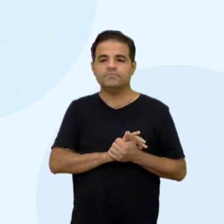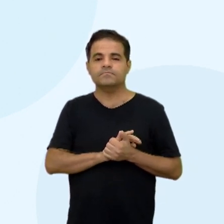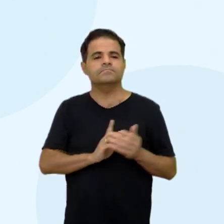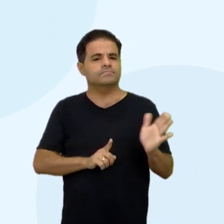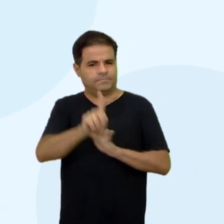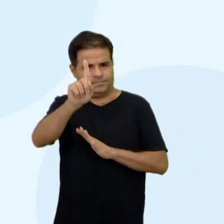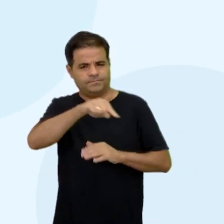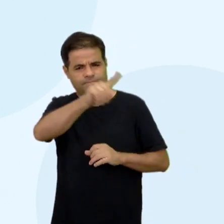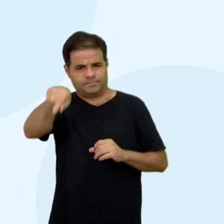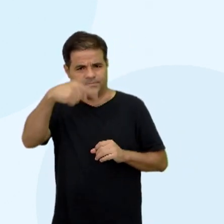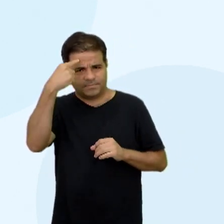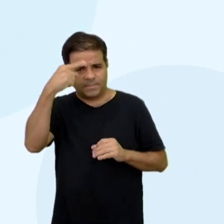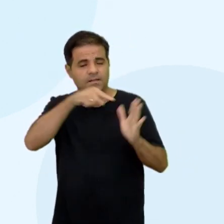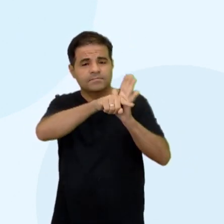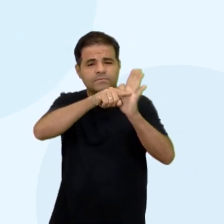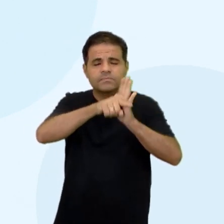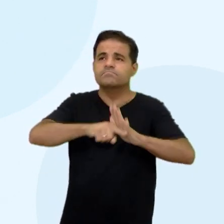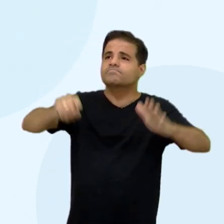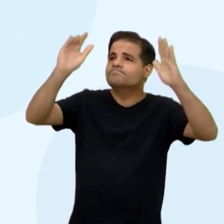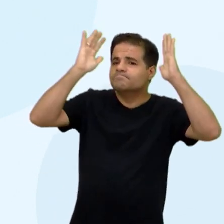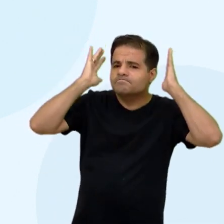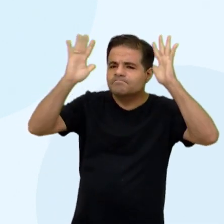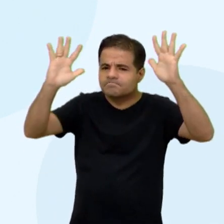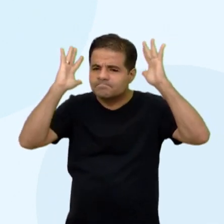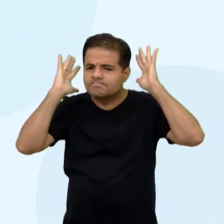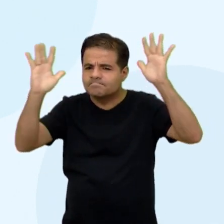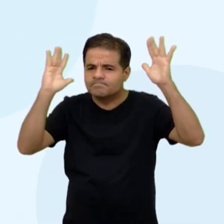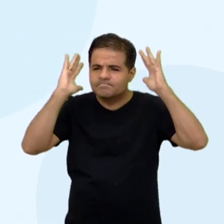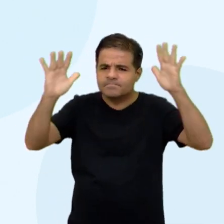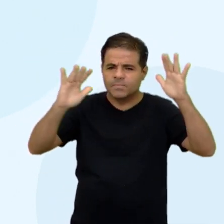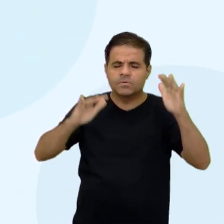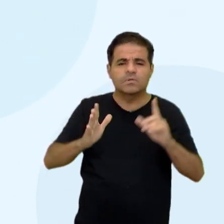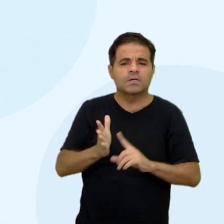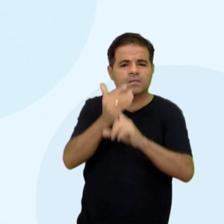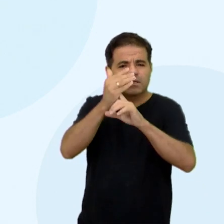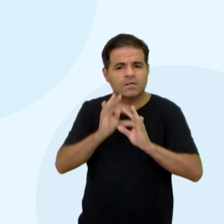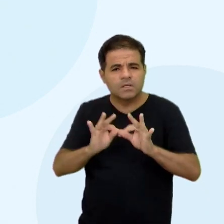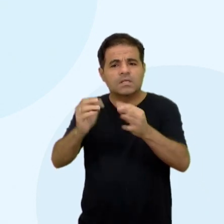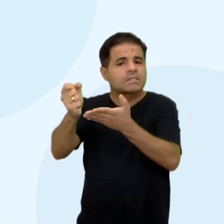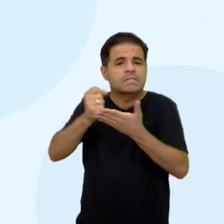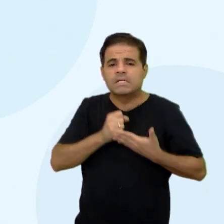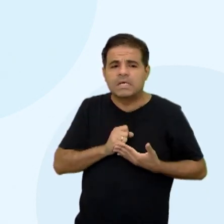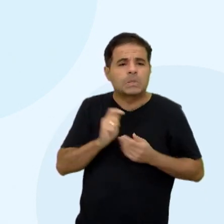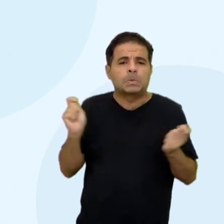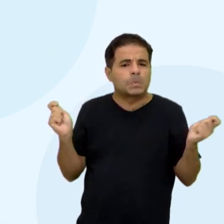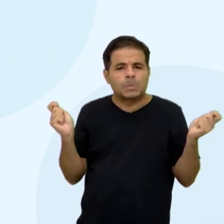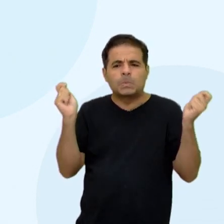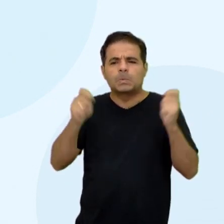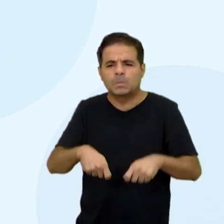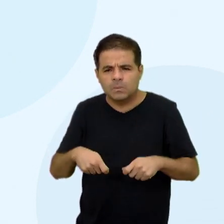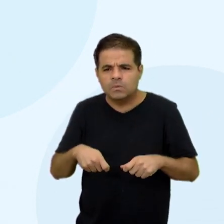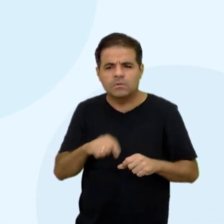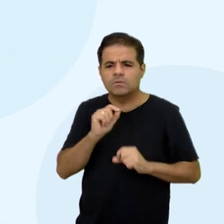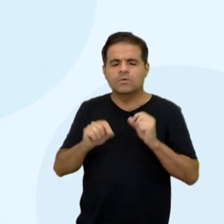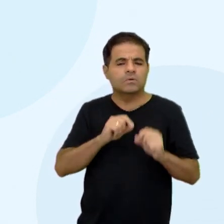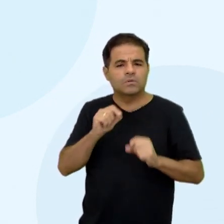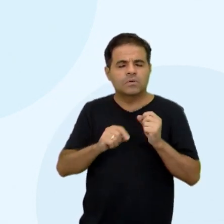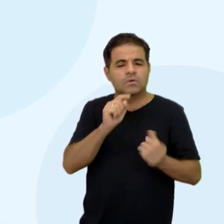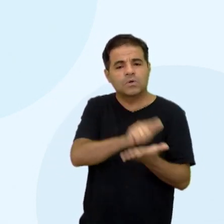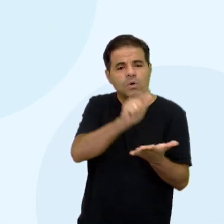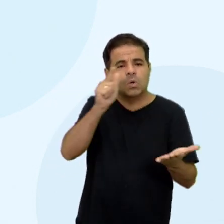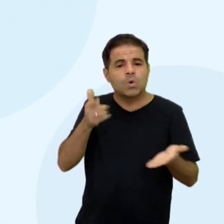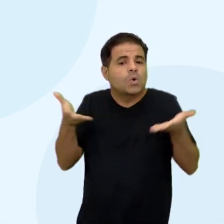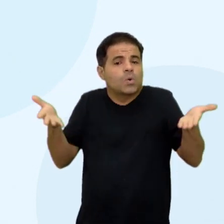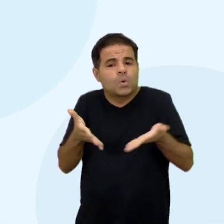para pesquisa e reflexão. A pergunta é essa, ó, o que as tecnologias trazem de possibilidade para o